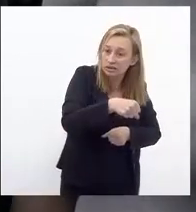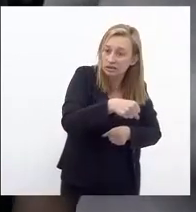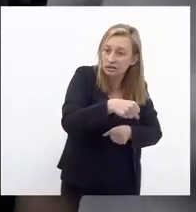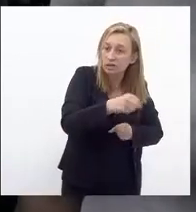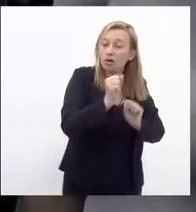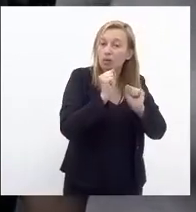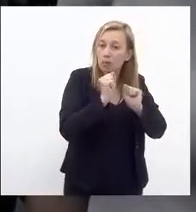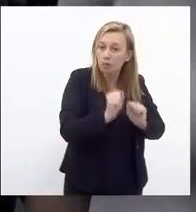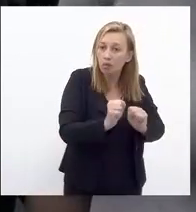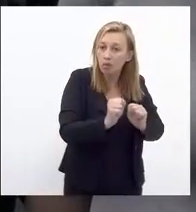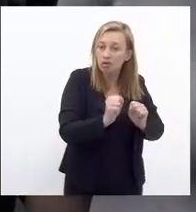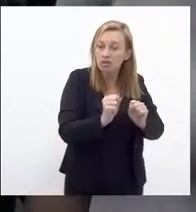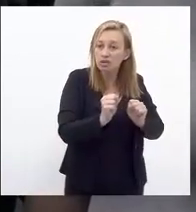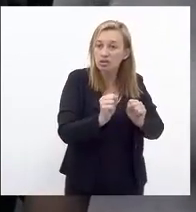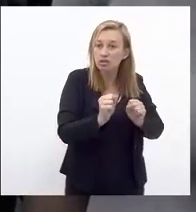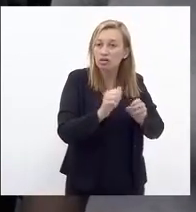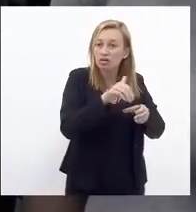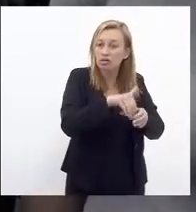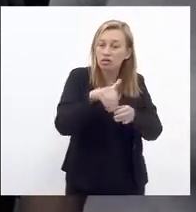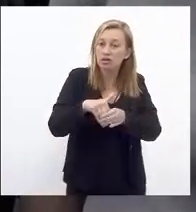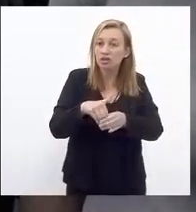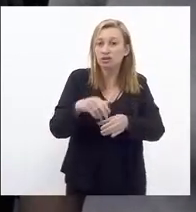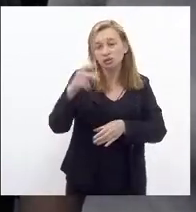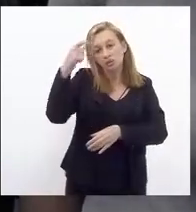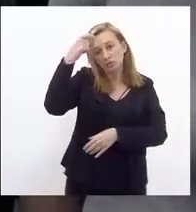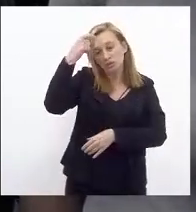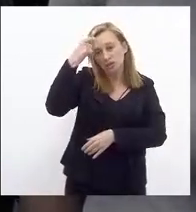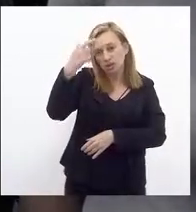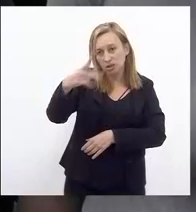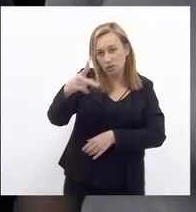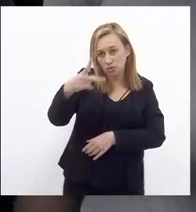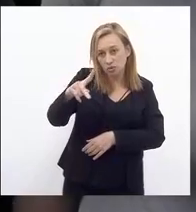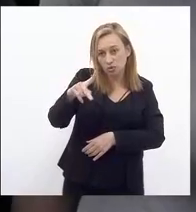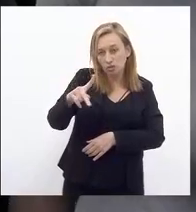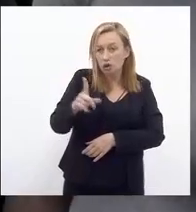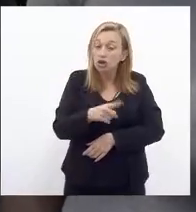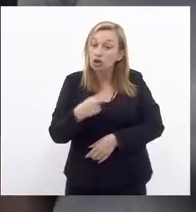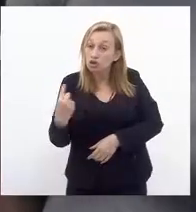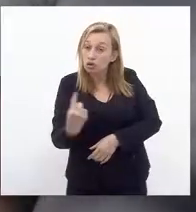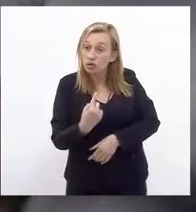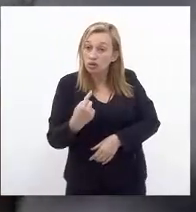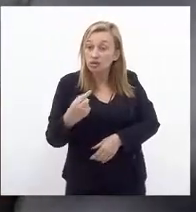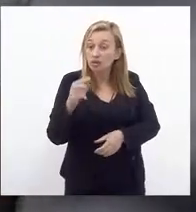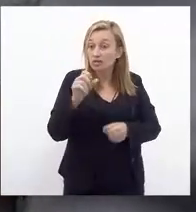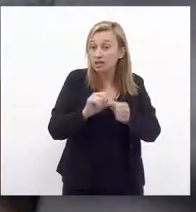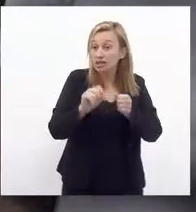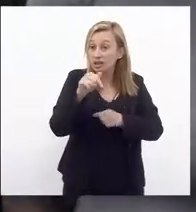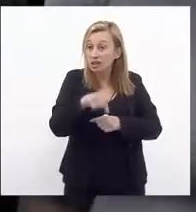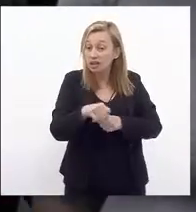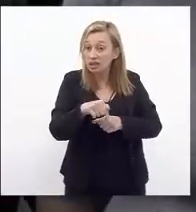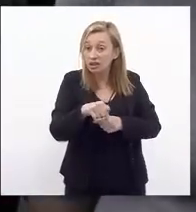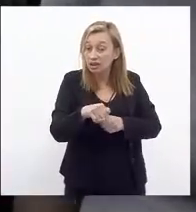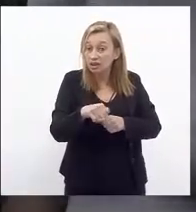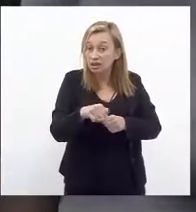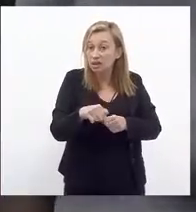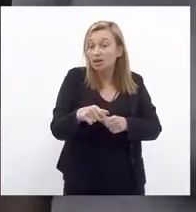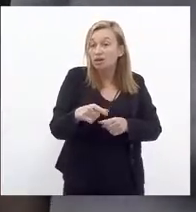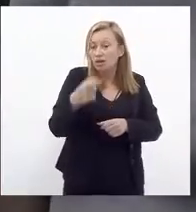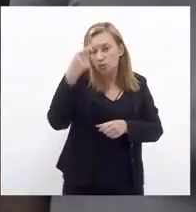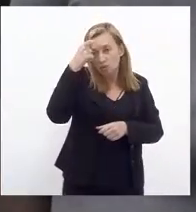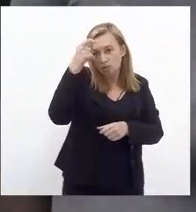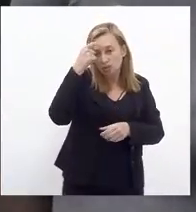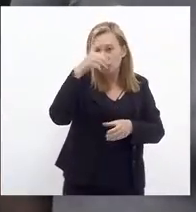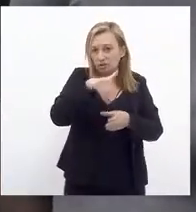possam voltar de acordo com a sua consciência o que nós estamos fazendo aqui eu vou estar de acordo com a